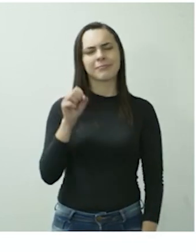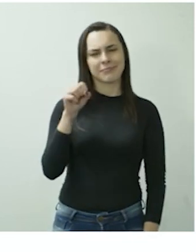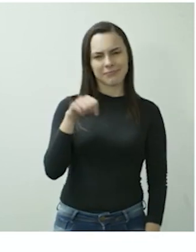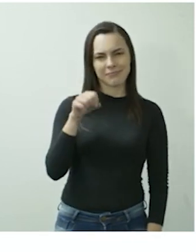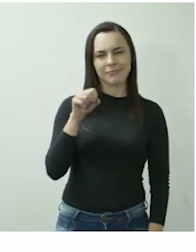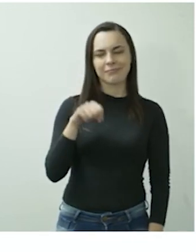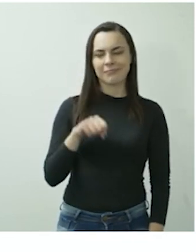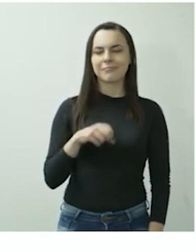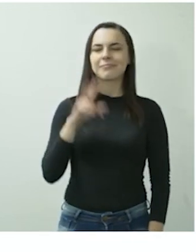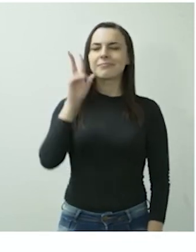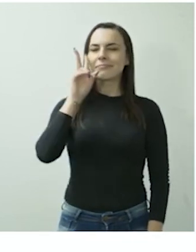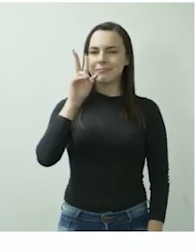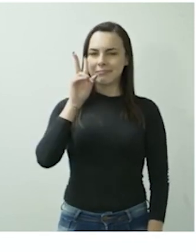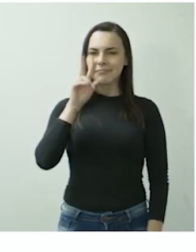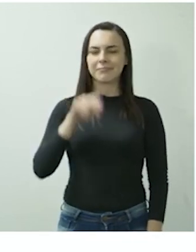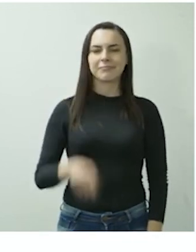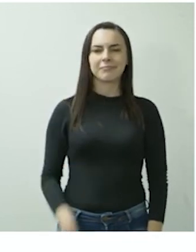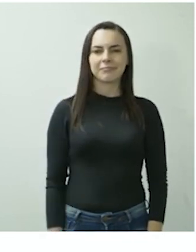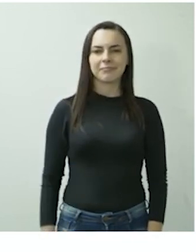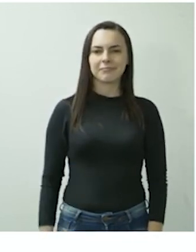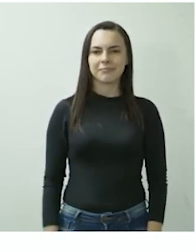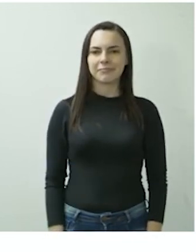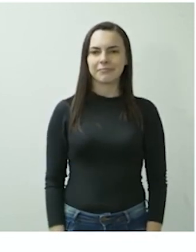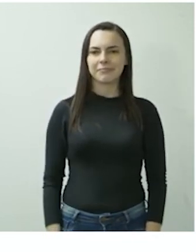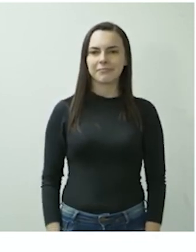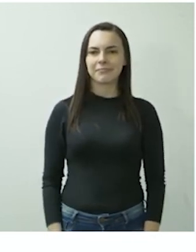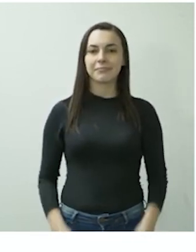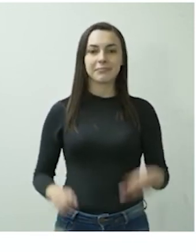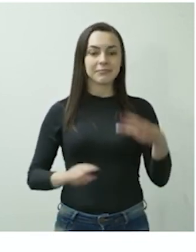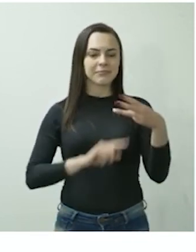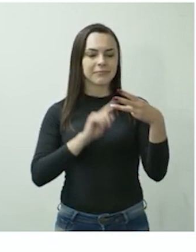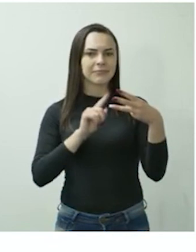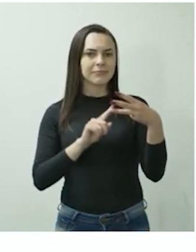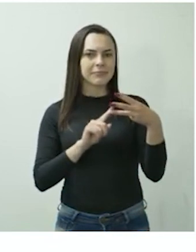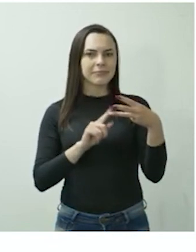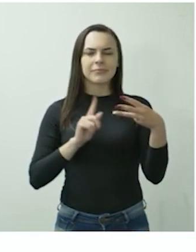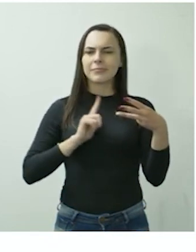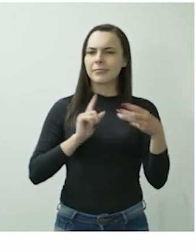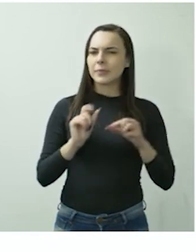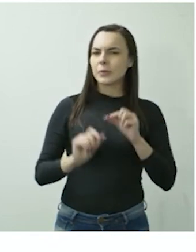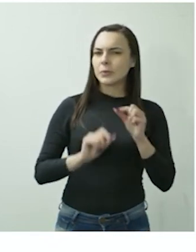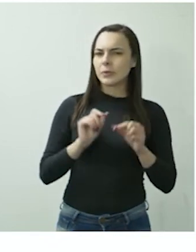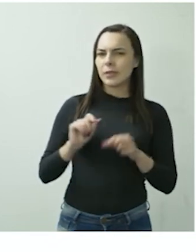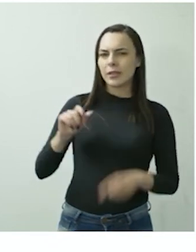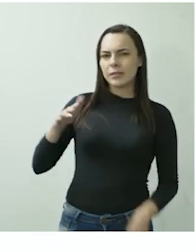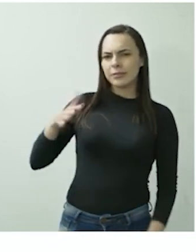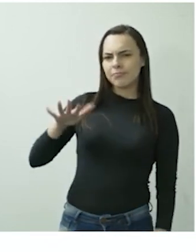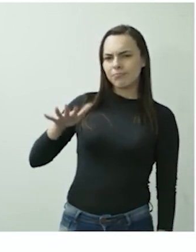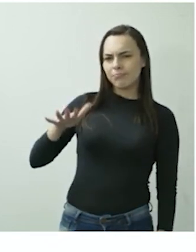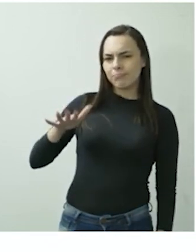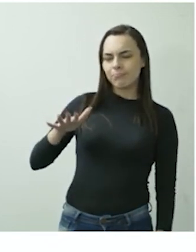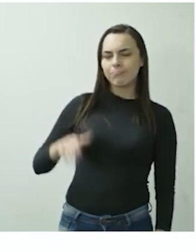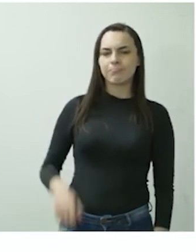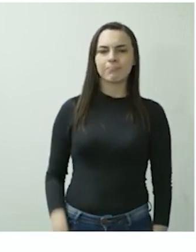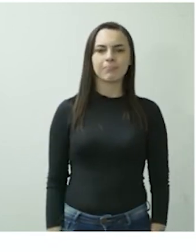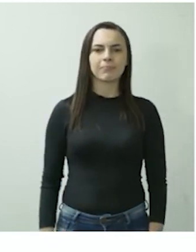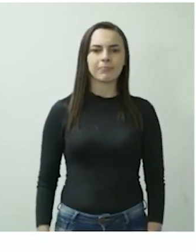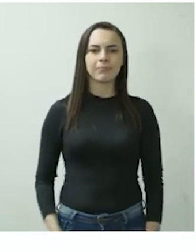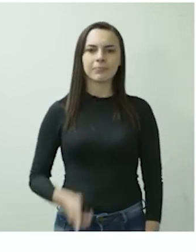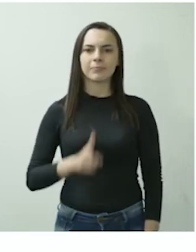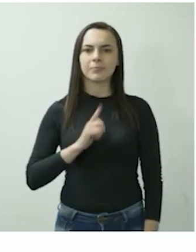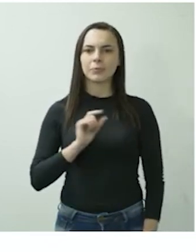Sim, recordamos. E aí fizemos essa parte de estimativa com